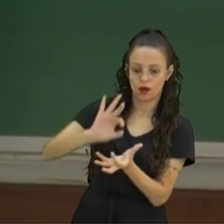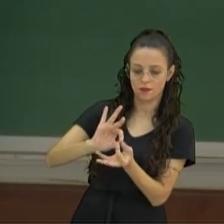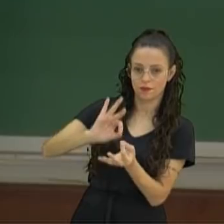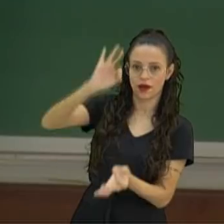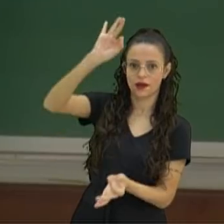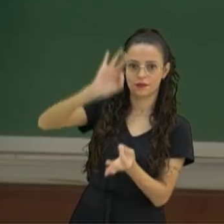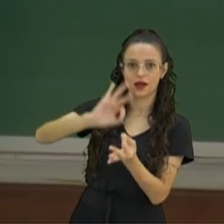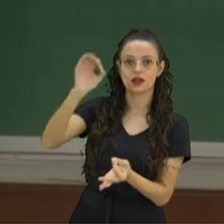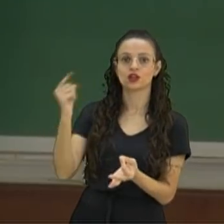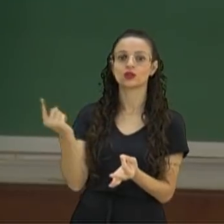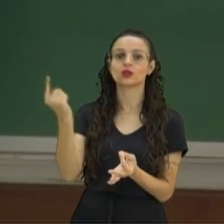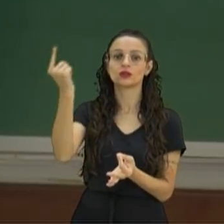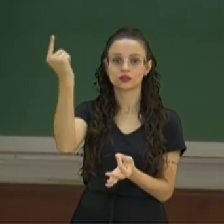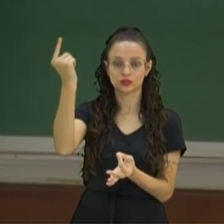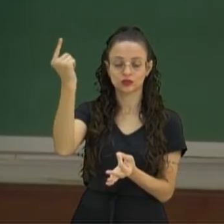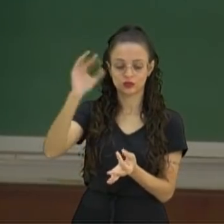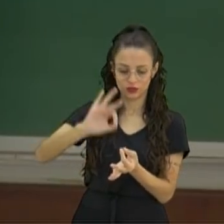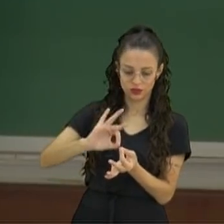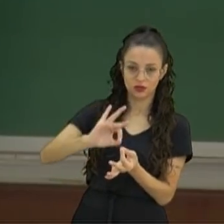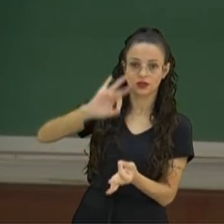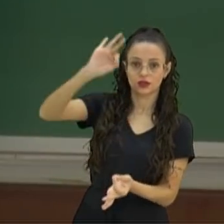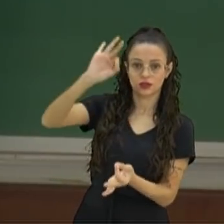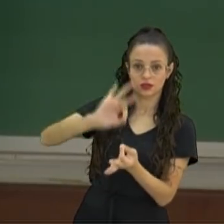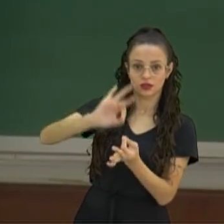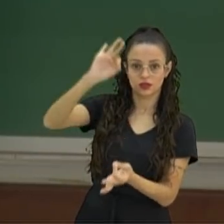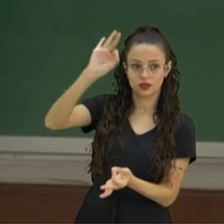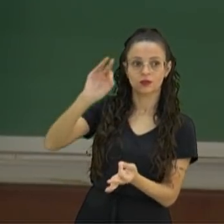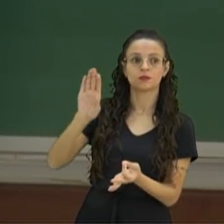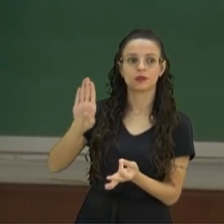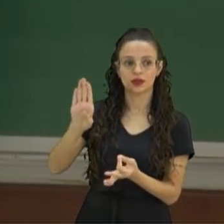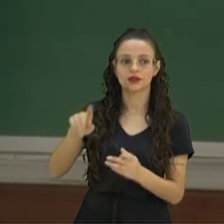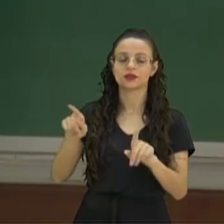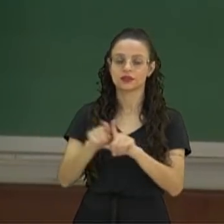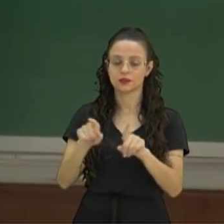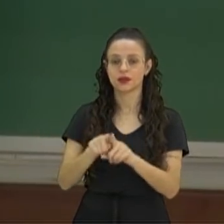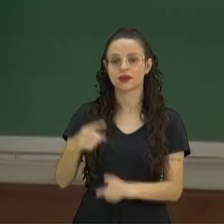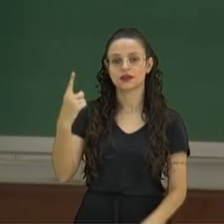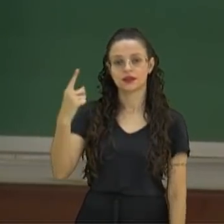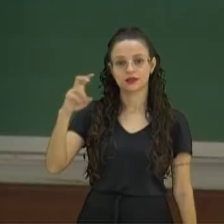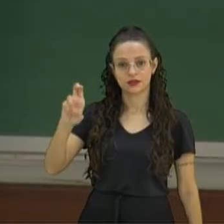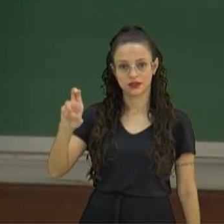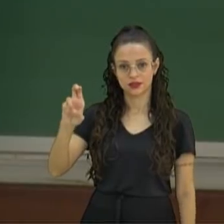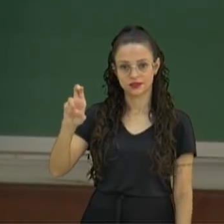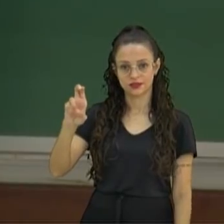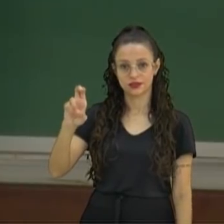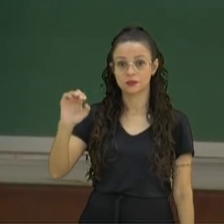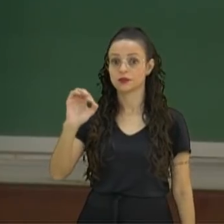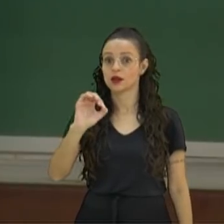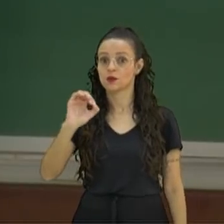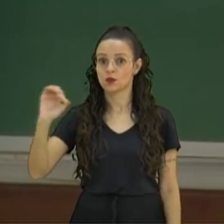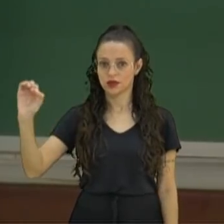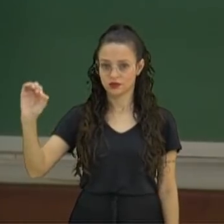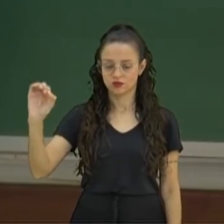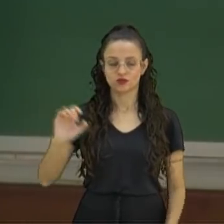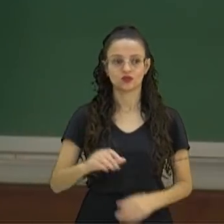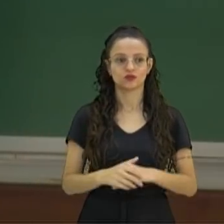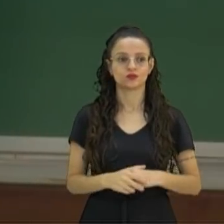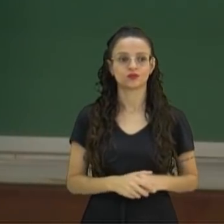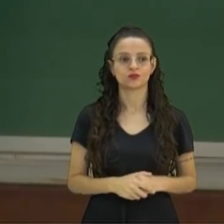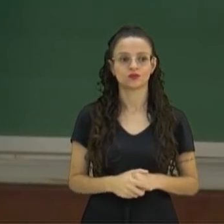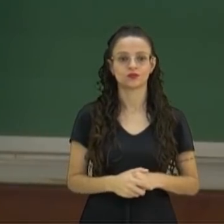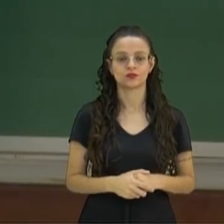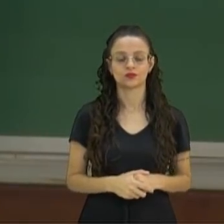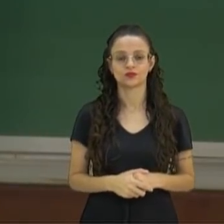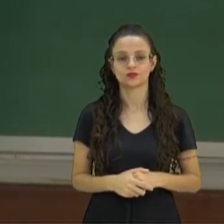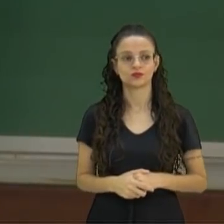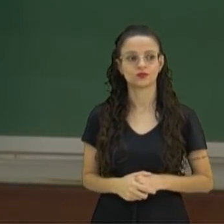da longitude, é o meridiano de Greenwich. O ponto B também está a 15 graus para oeste, à esquerda da linha ali que